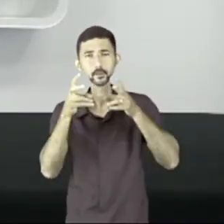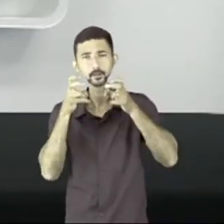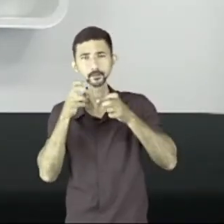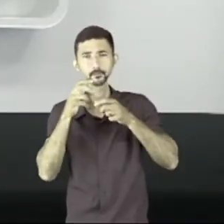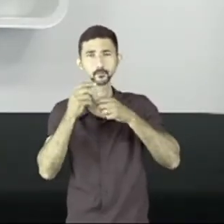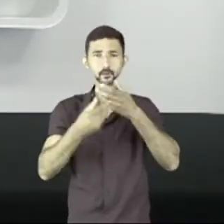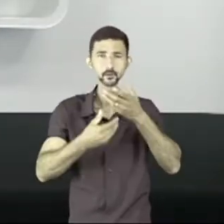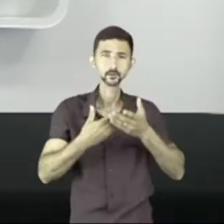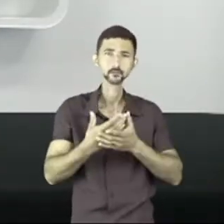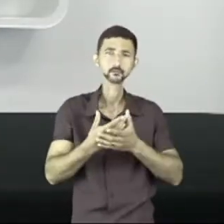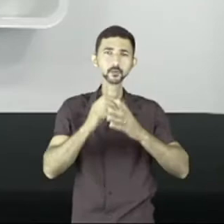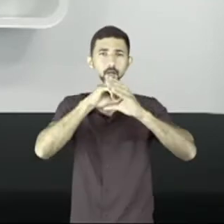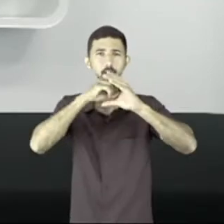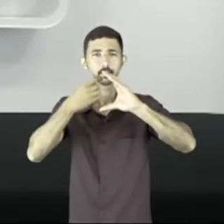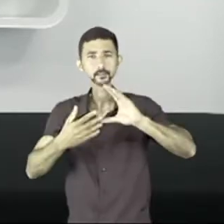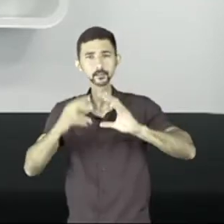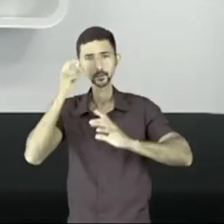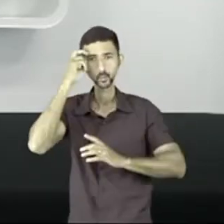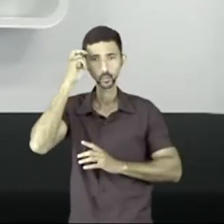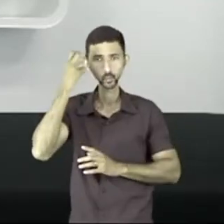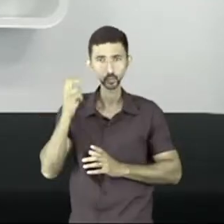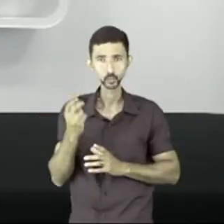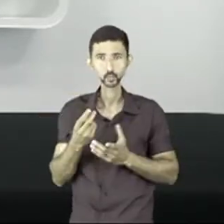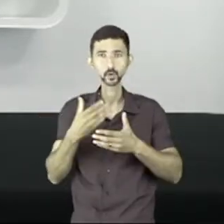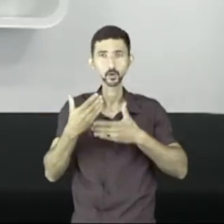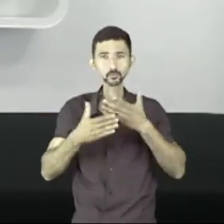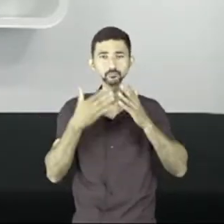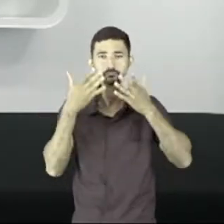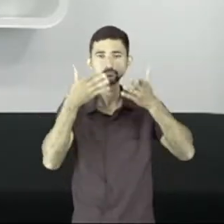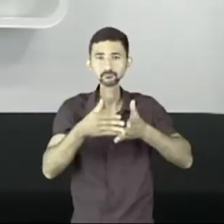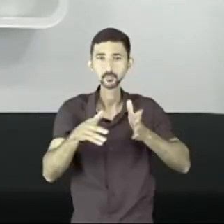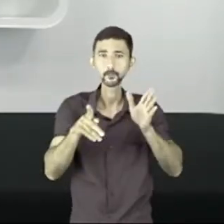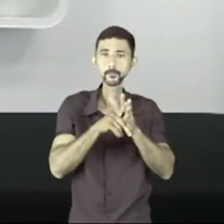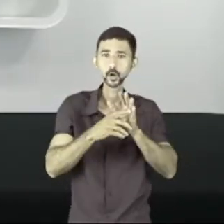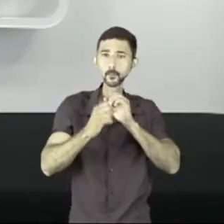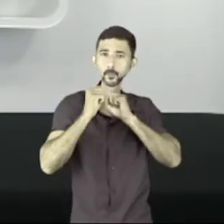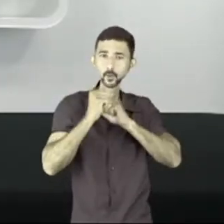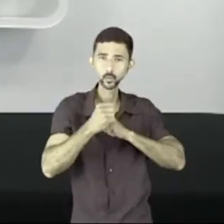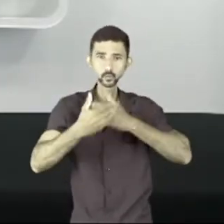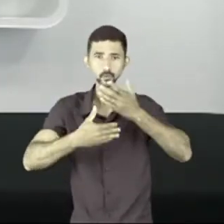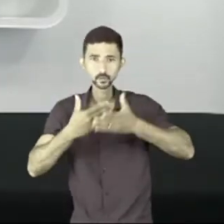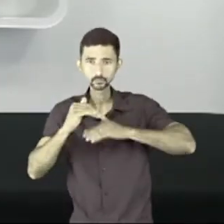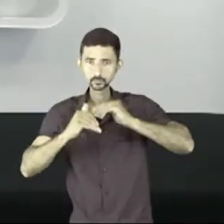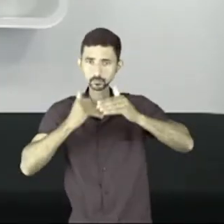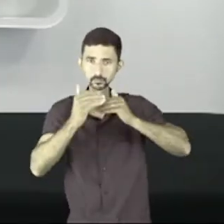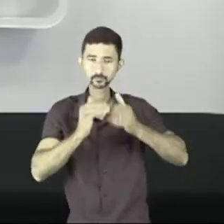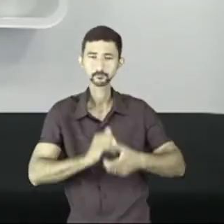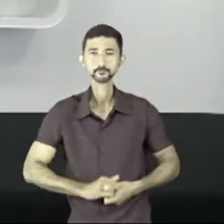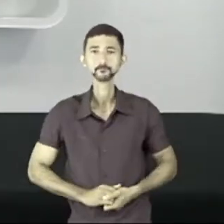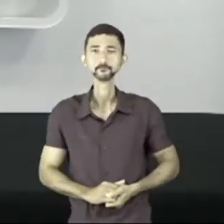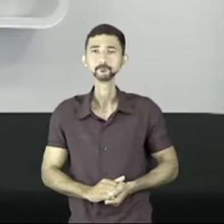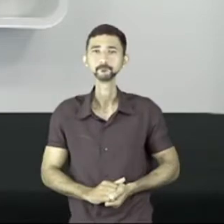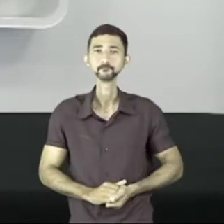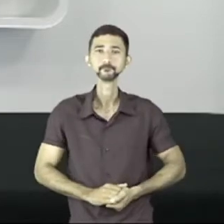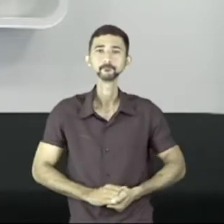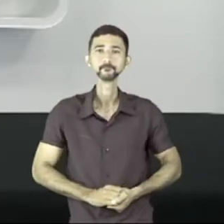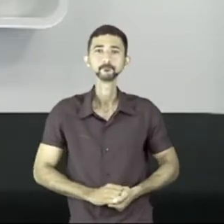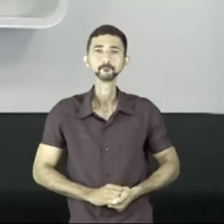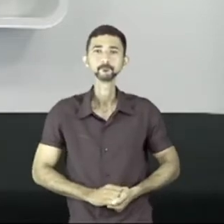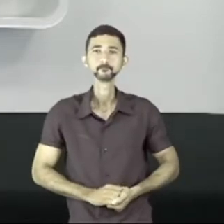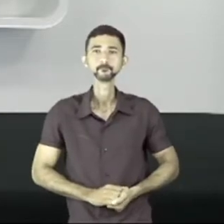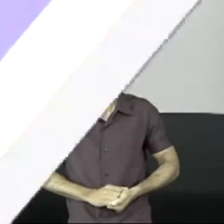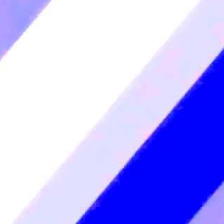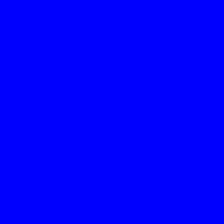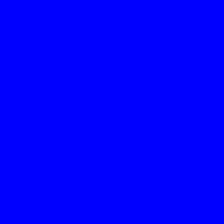como os aspectos culturais e os aspectos específicos dessas lutas se desenvolvem. Ok?